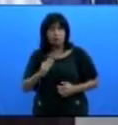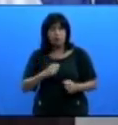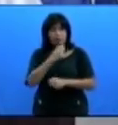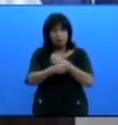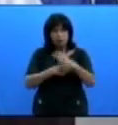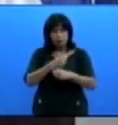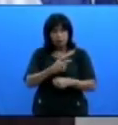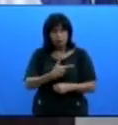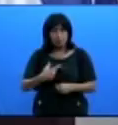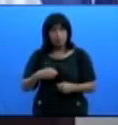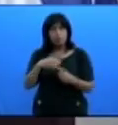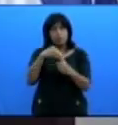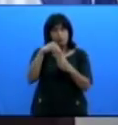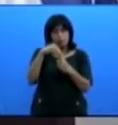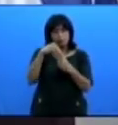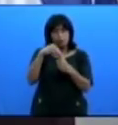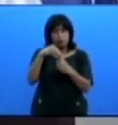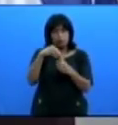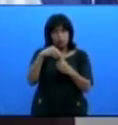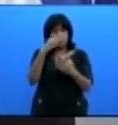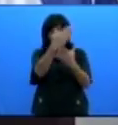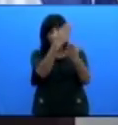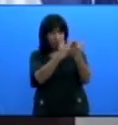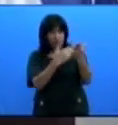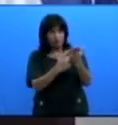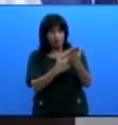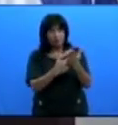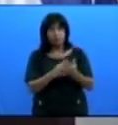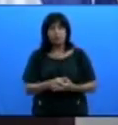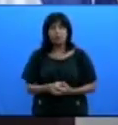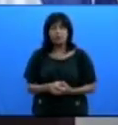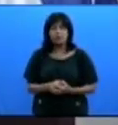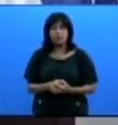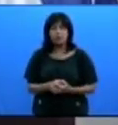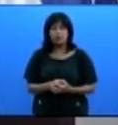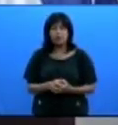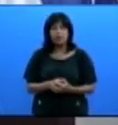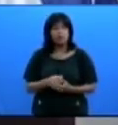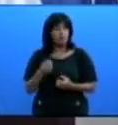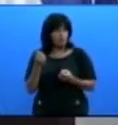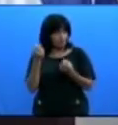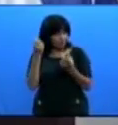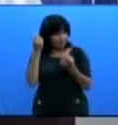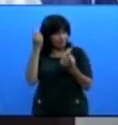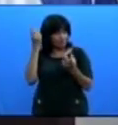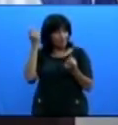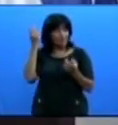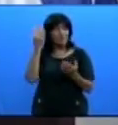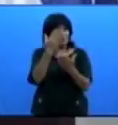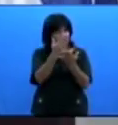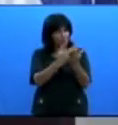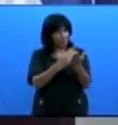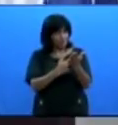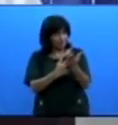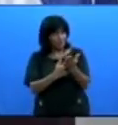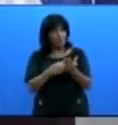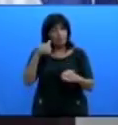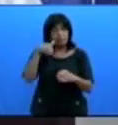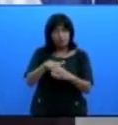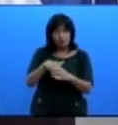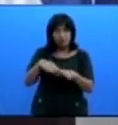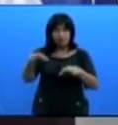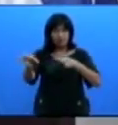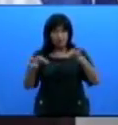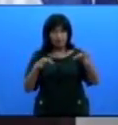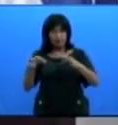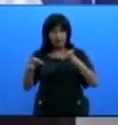2011, item único da ordem do dia desta noite. A exclusividade na pauta para apreciação e votação desse